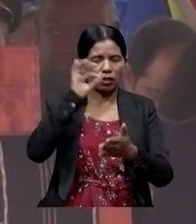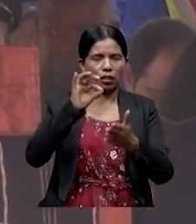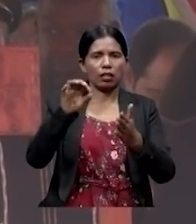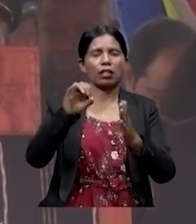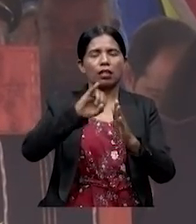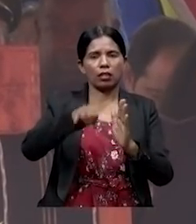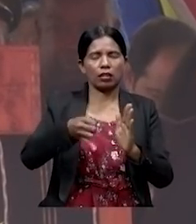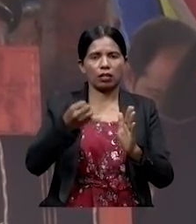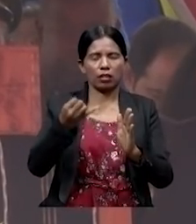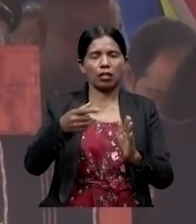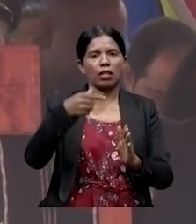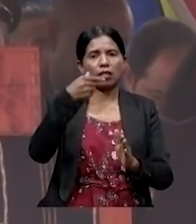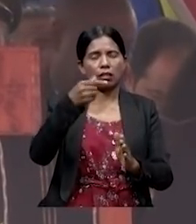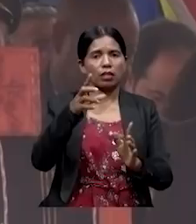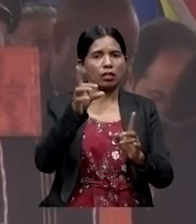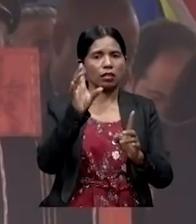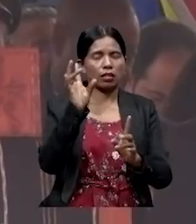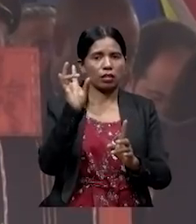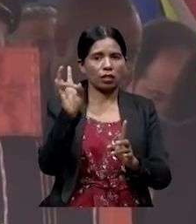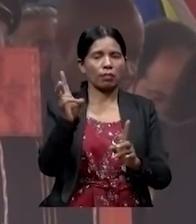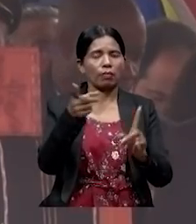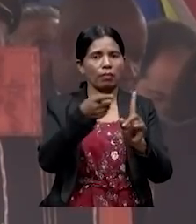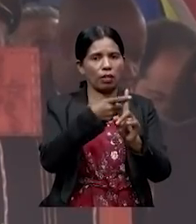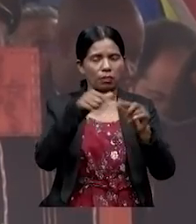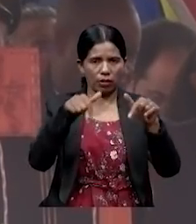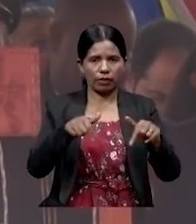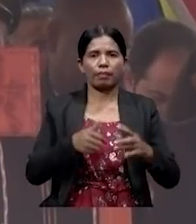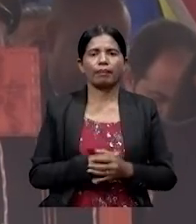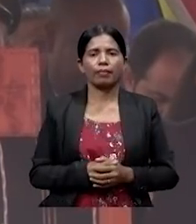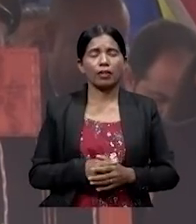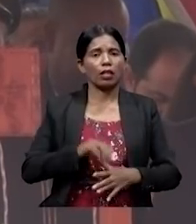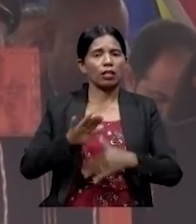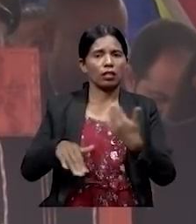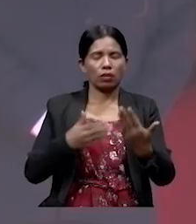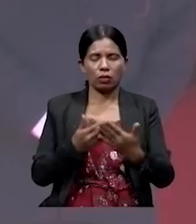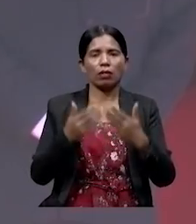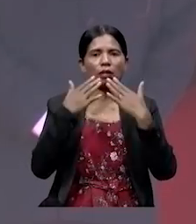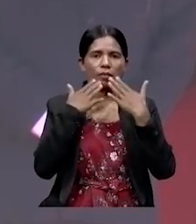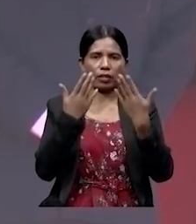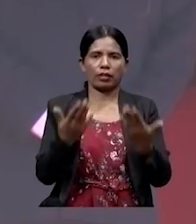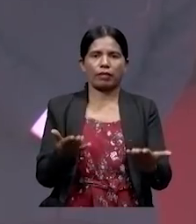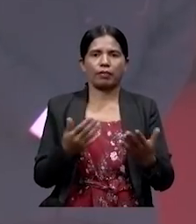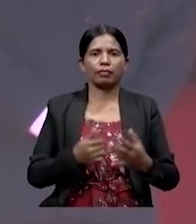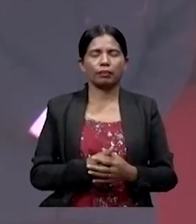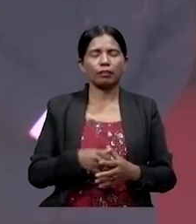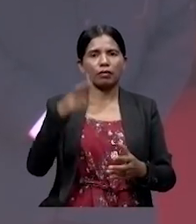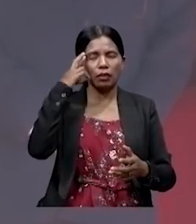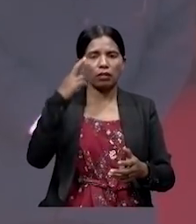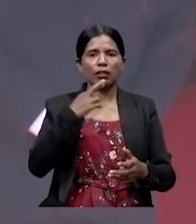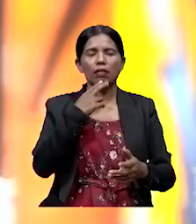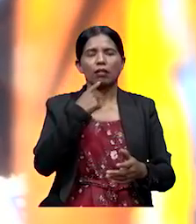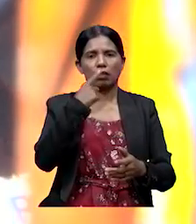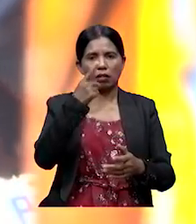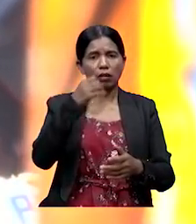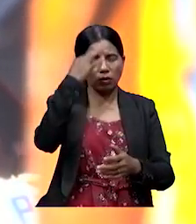secretário-geral G7 Plus. Bom Sirene. A Ciro Toto agradece. José Ramos Horta informa, ba